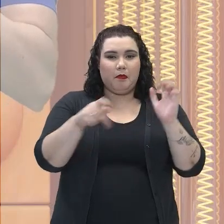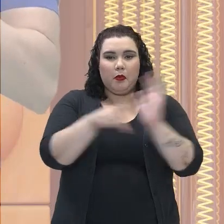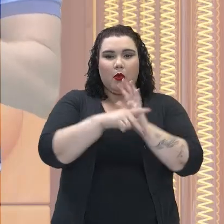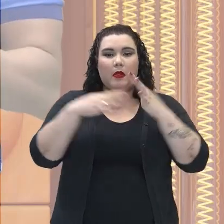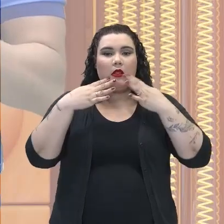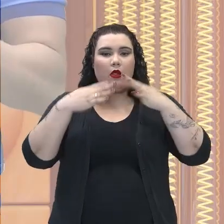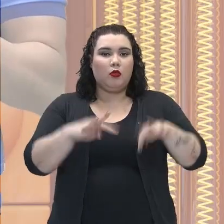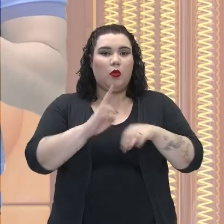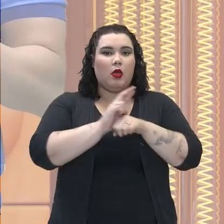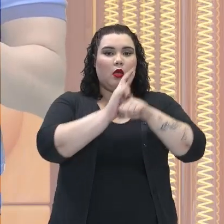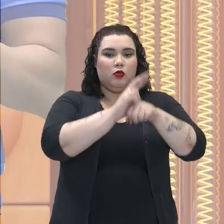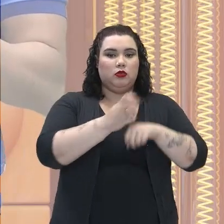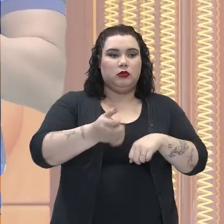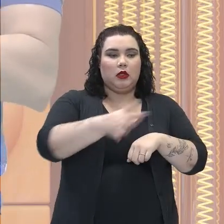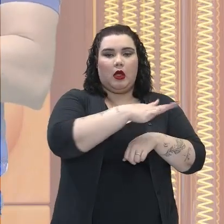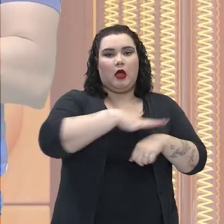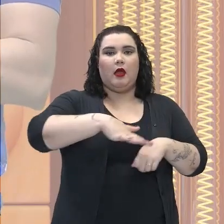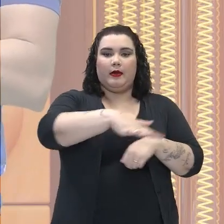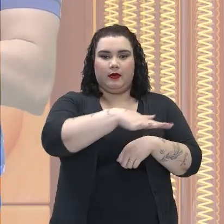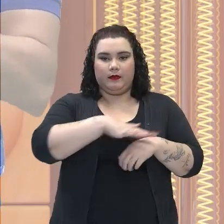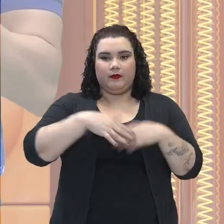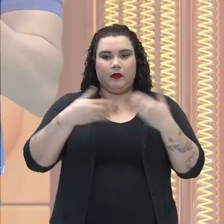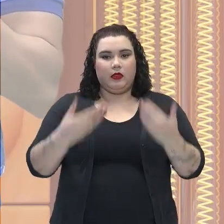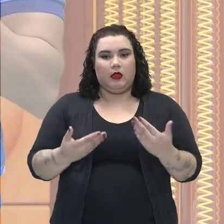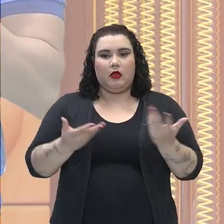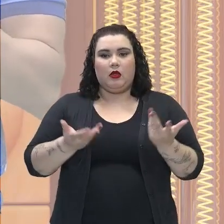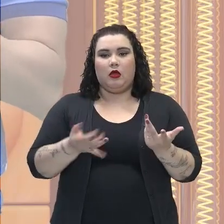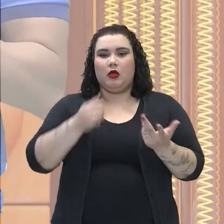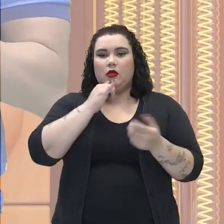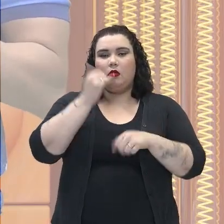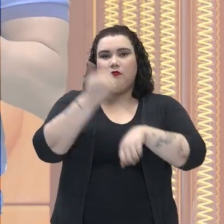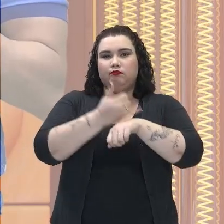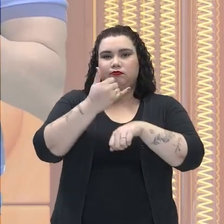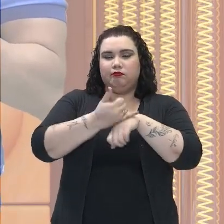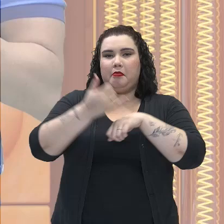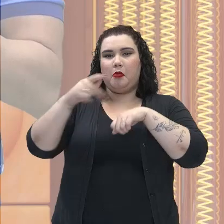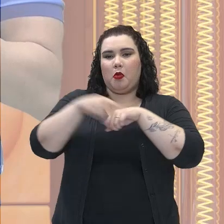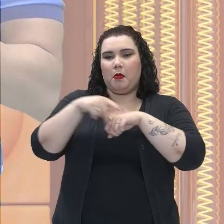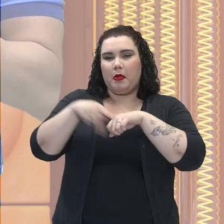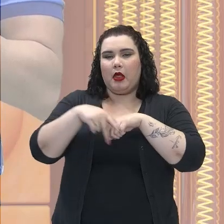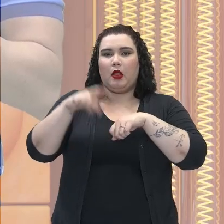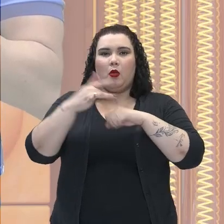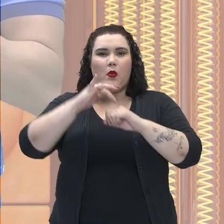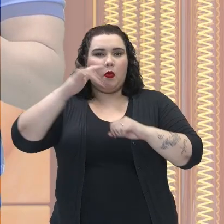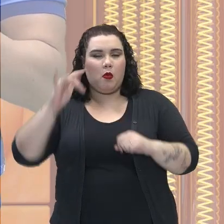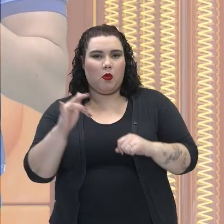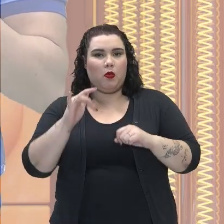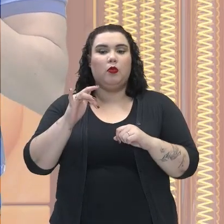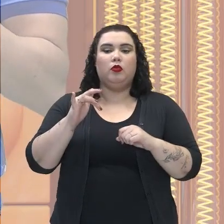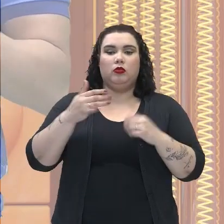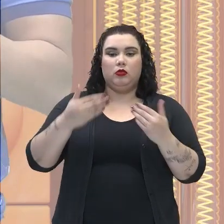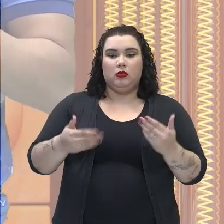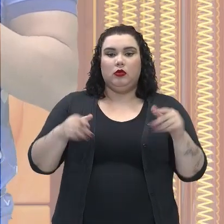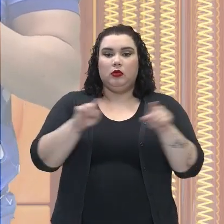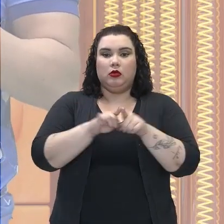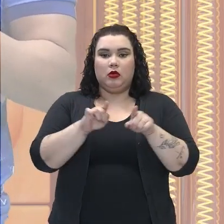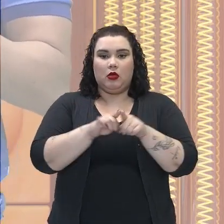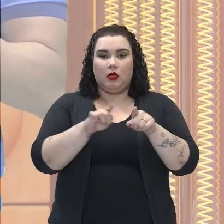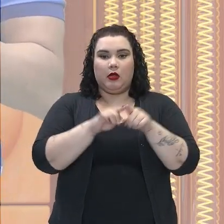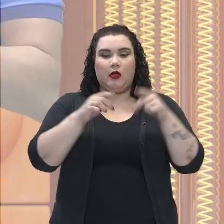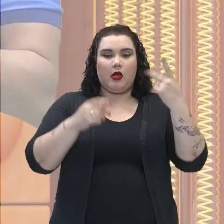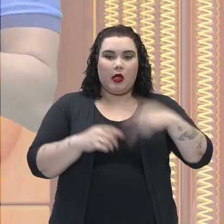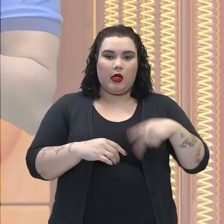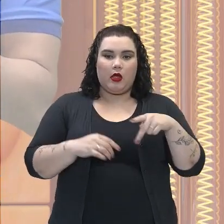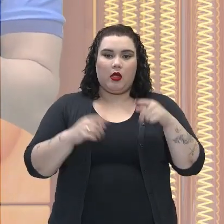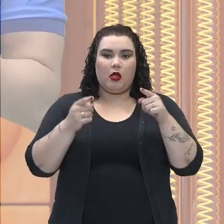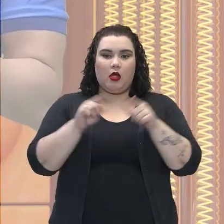área colonizada, certo? Então essas riquezas são os metais preciosos, ouro e prata em especial, e eles cultivavam aqui